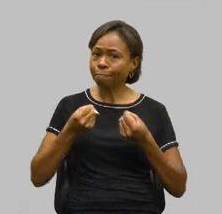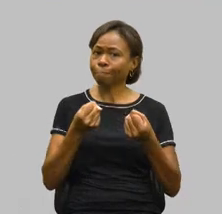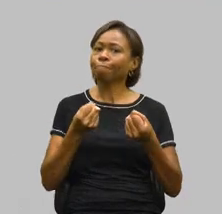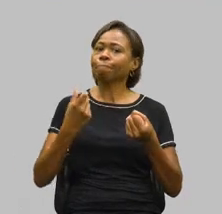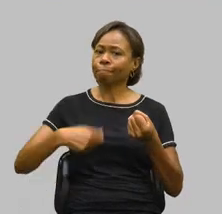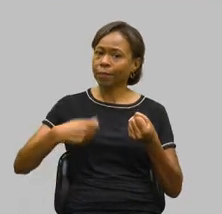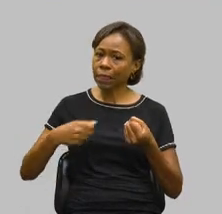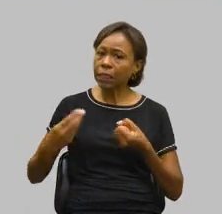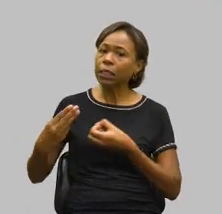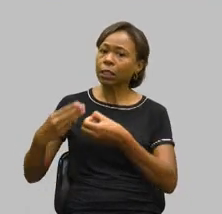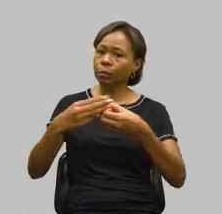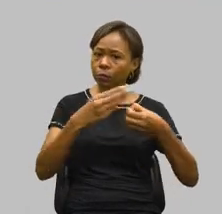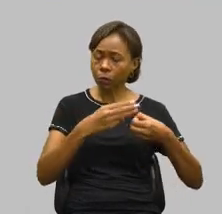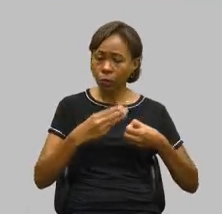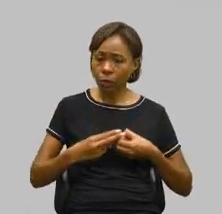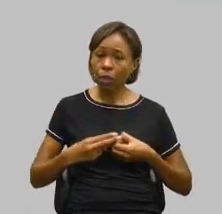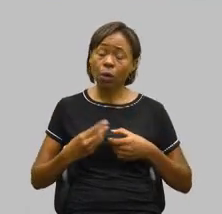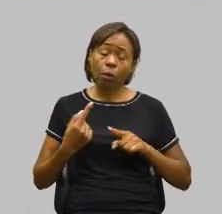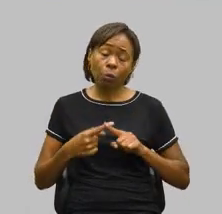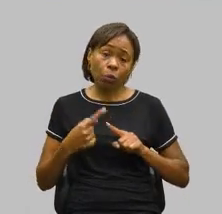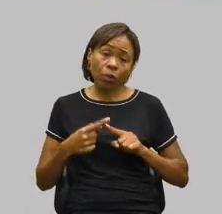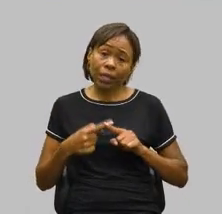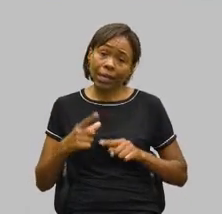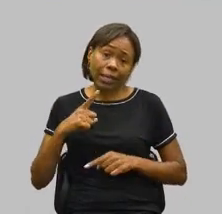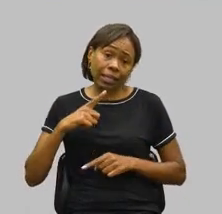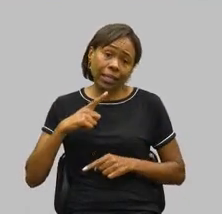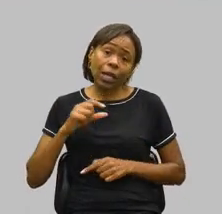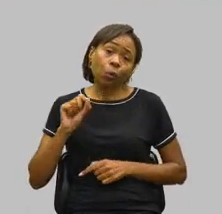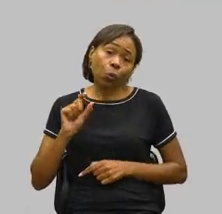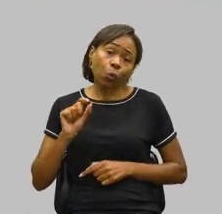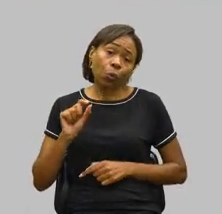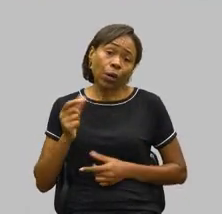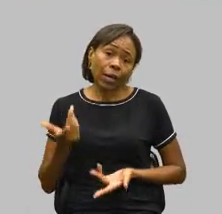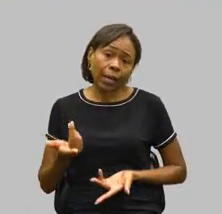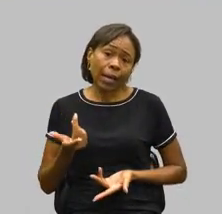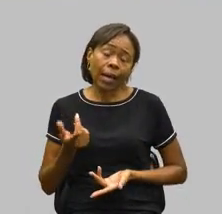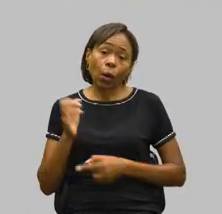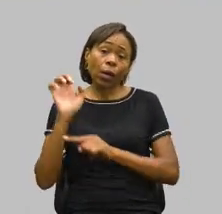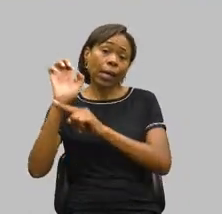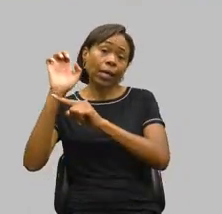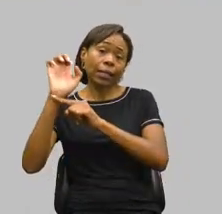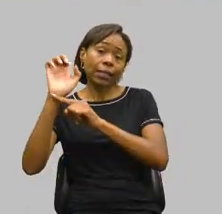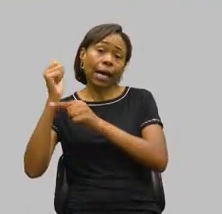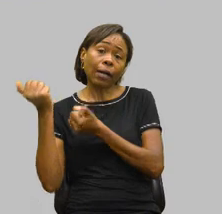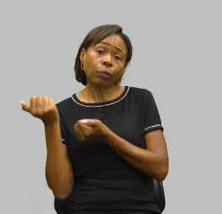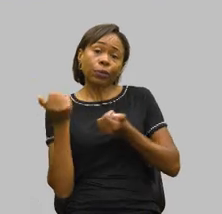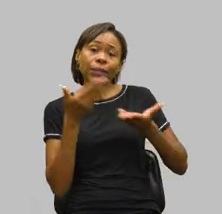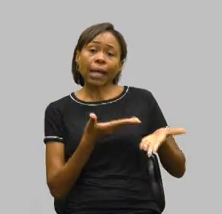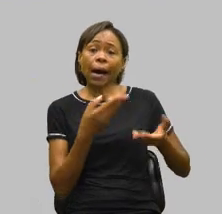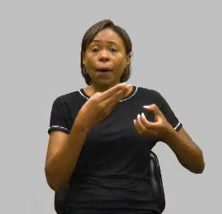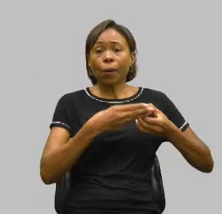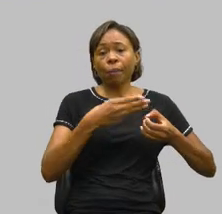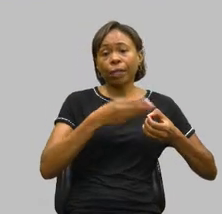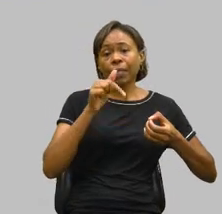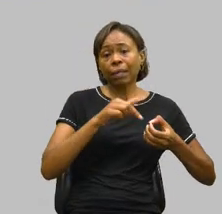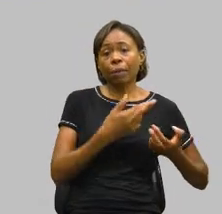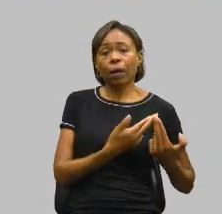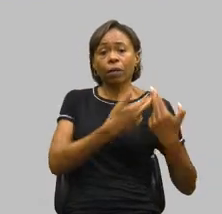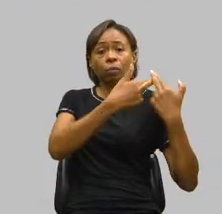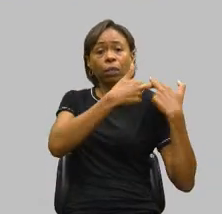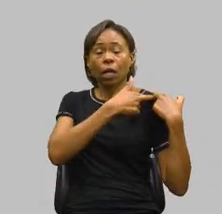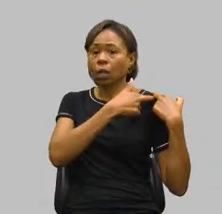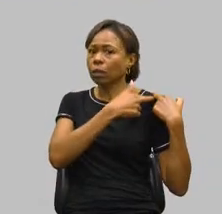gente tem na verdade é o estado atribuindo aos municípios uma responsabilidade que de fato ela é